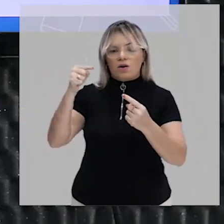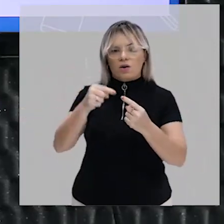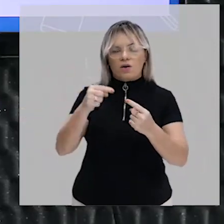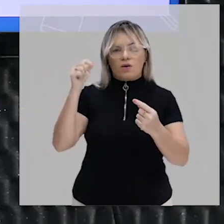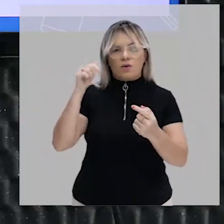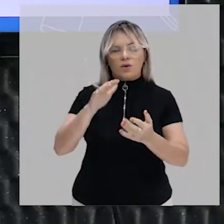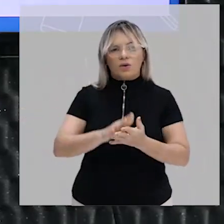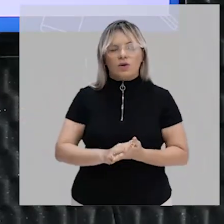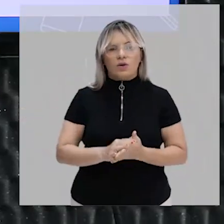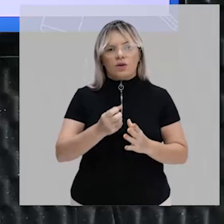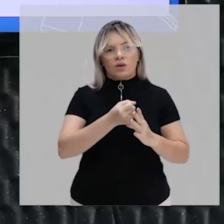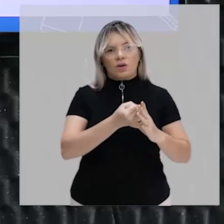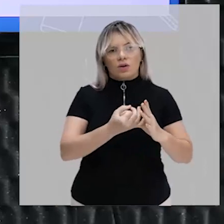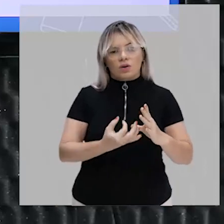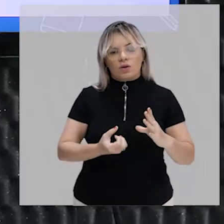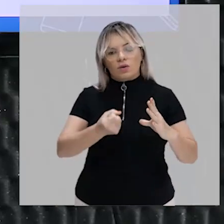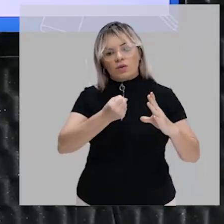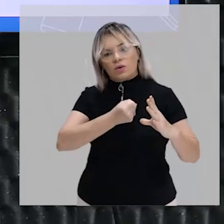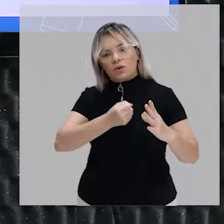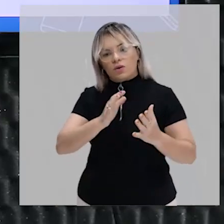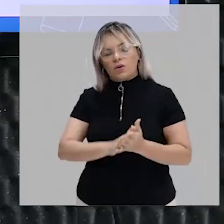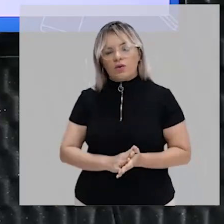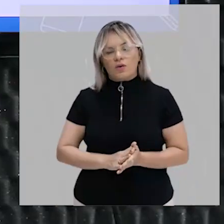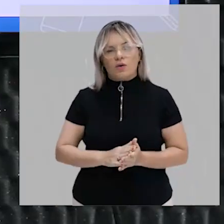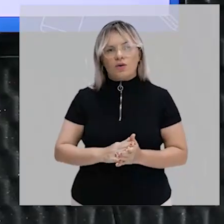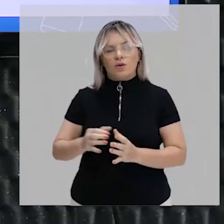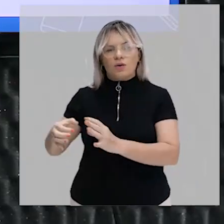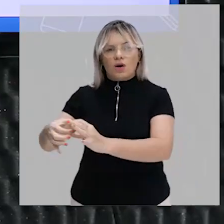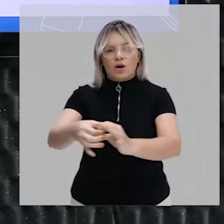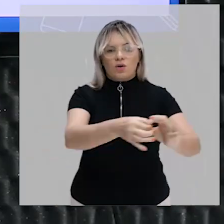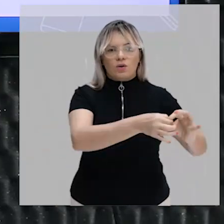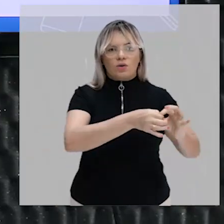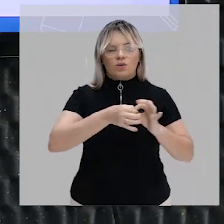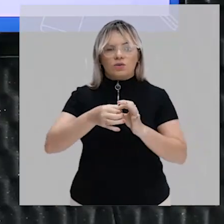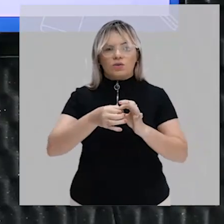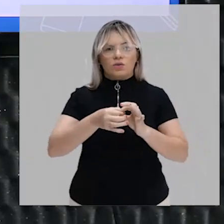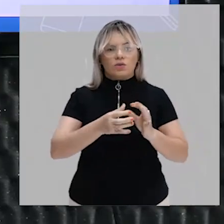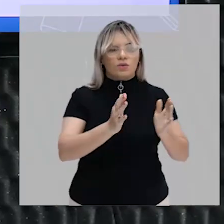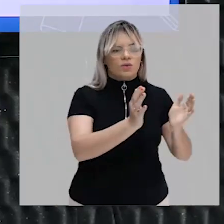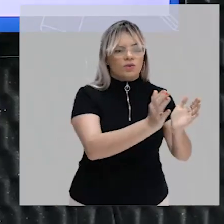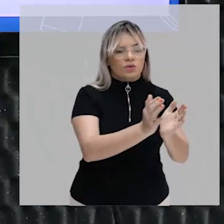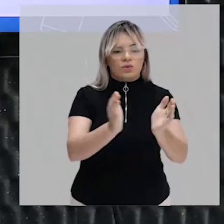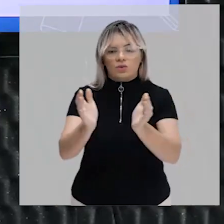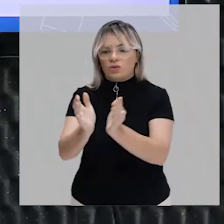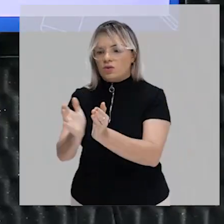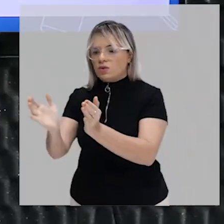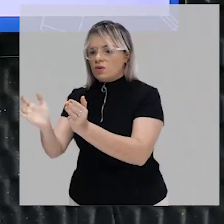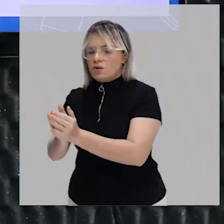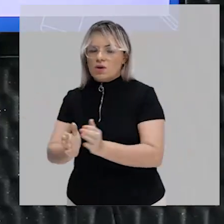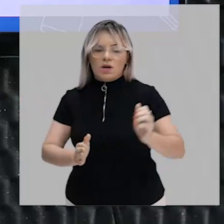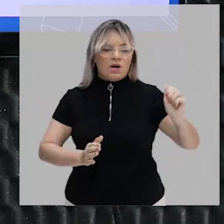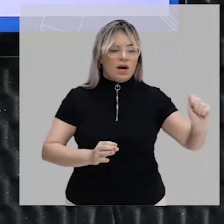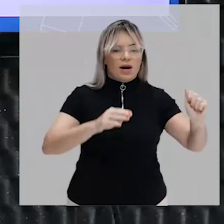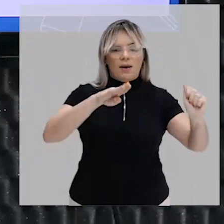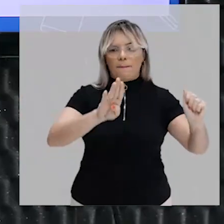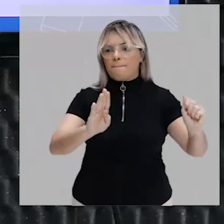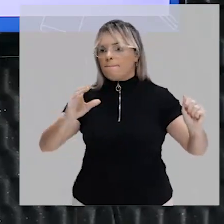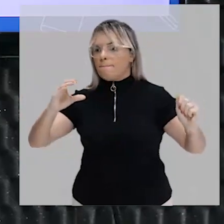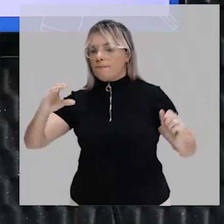justamente o número de elementos da união entre os três conjuntos dados. No caso aqui, os conjuntos A, B e